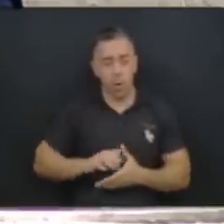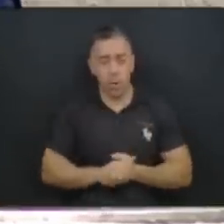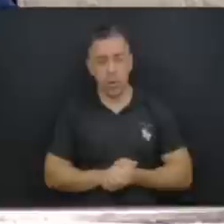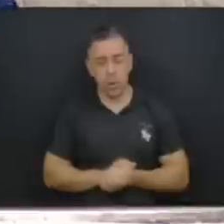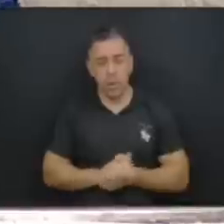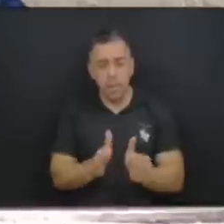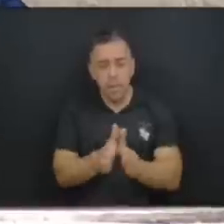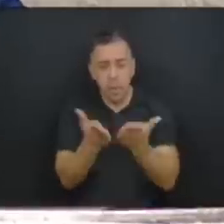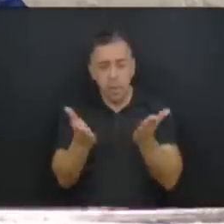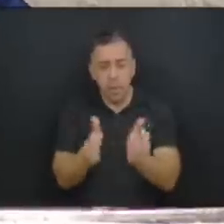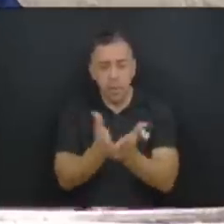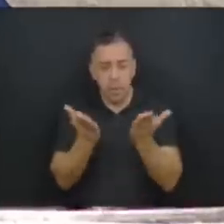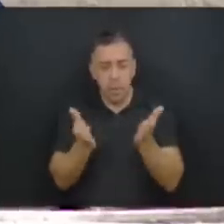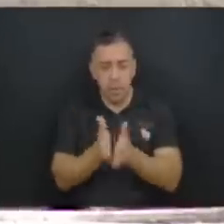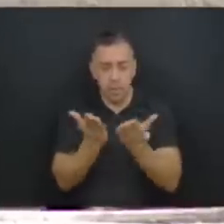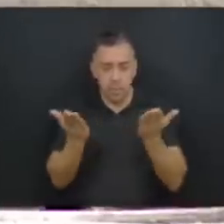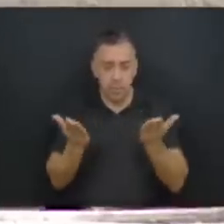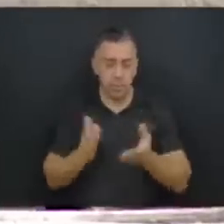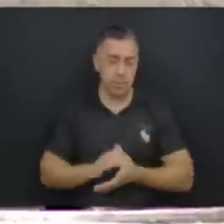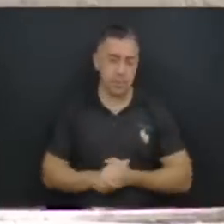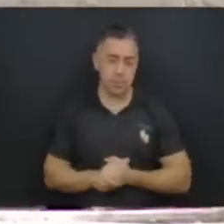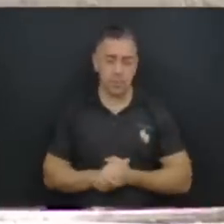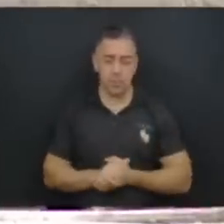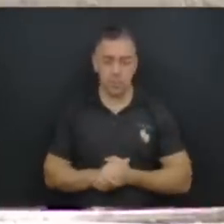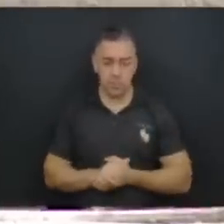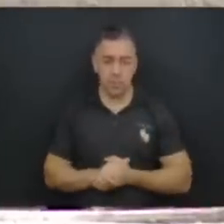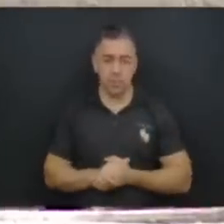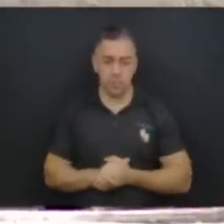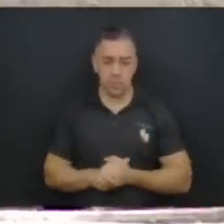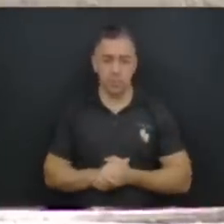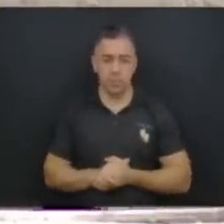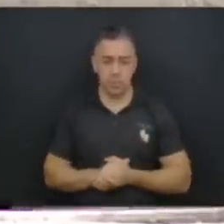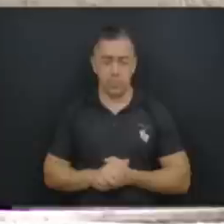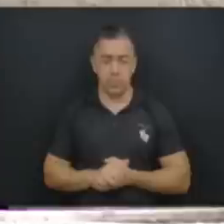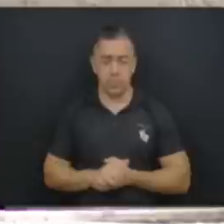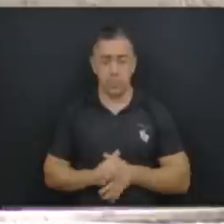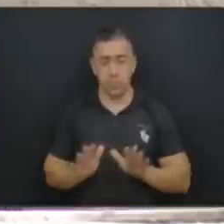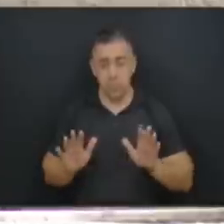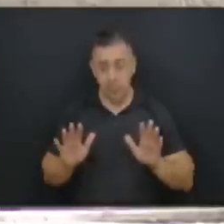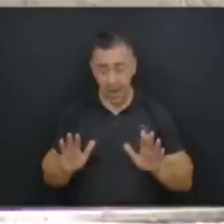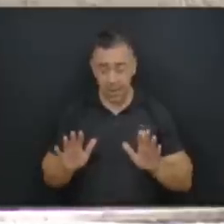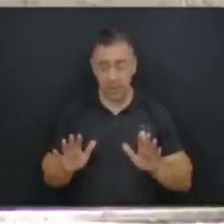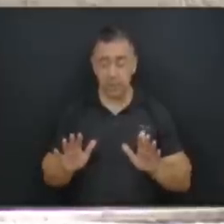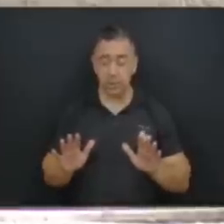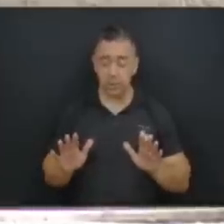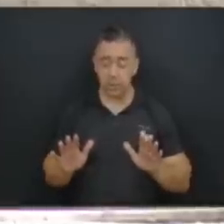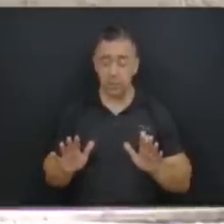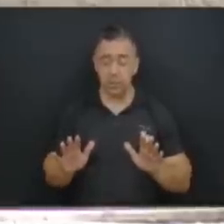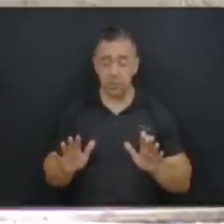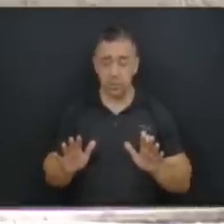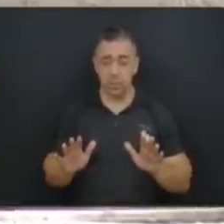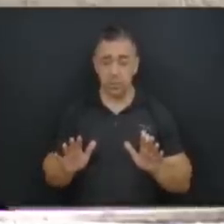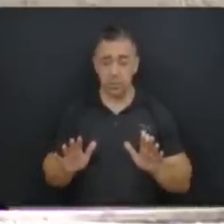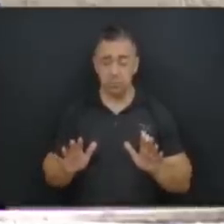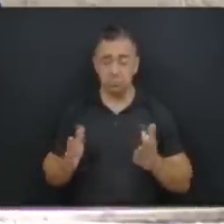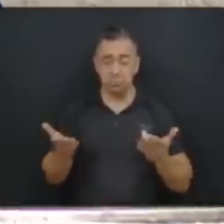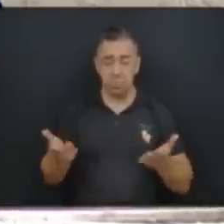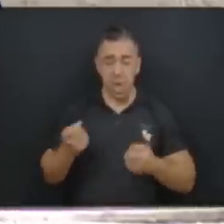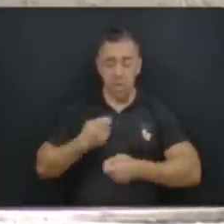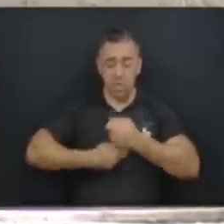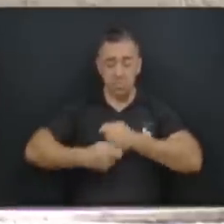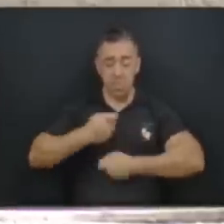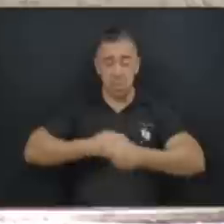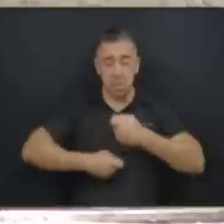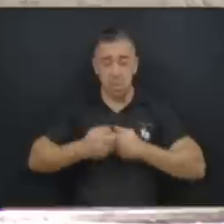Os Miseráveis a palavra é muito forte para falar Miseráveis é mas pelo jeito a administração pública